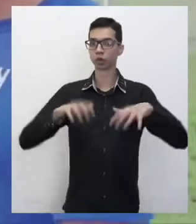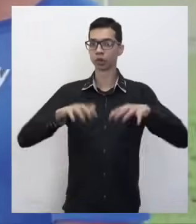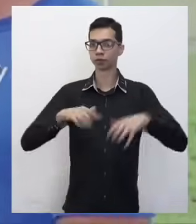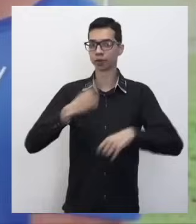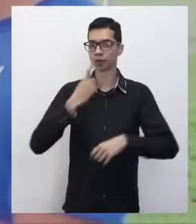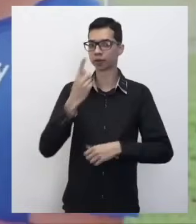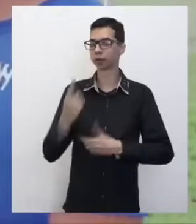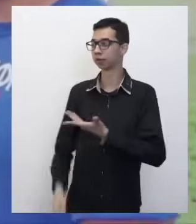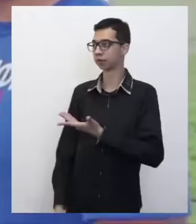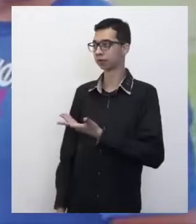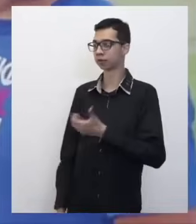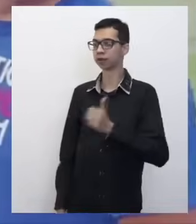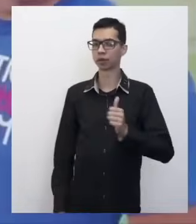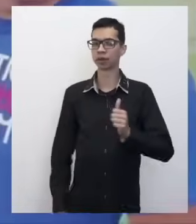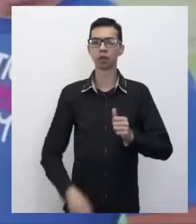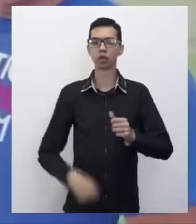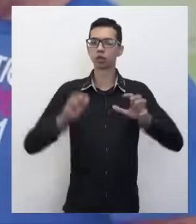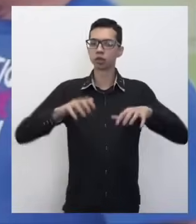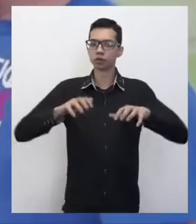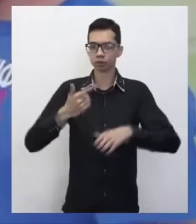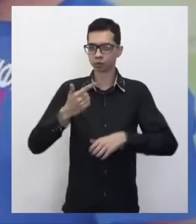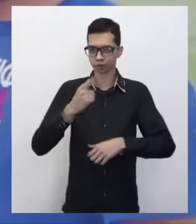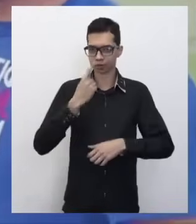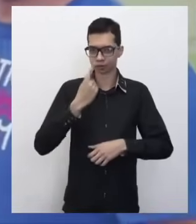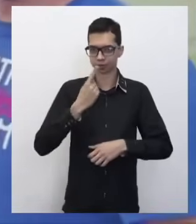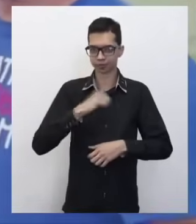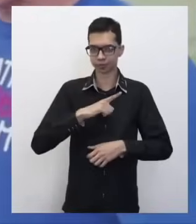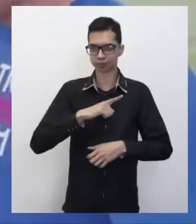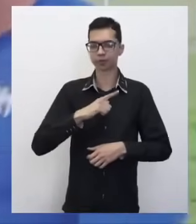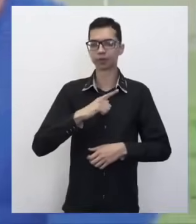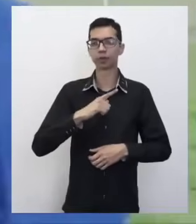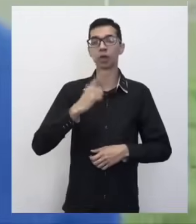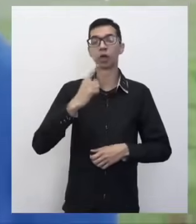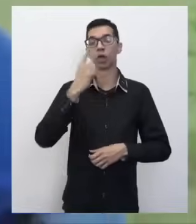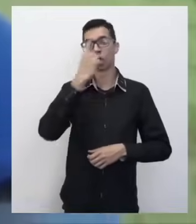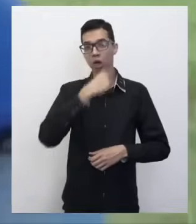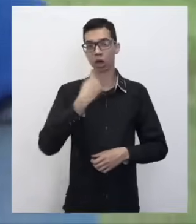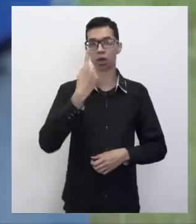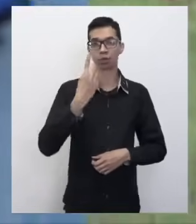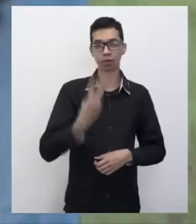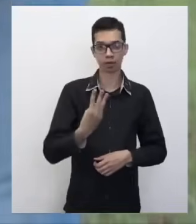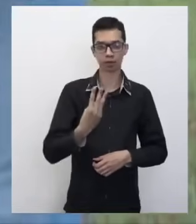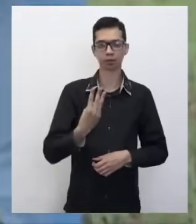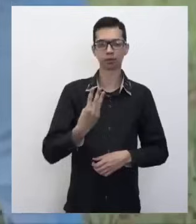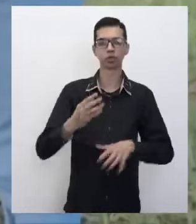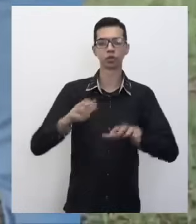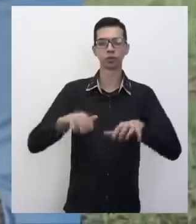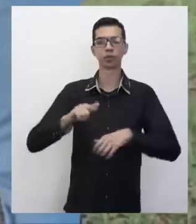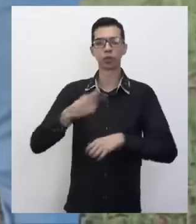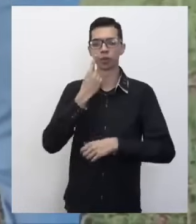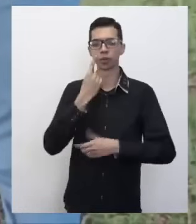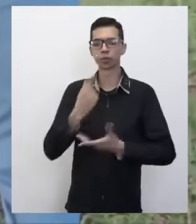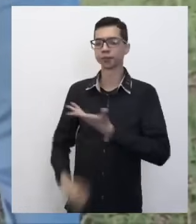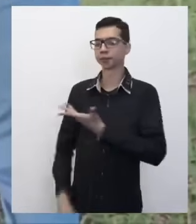Chove, né? Vai estar chovendo aqui. De 3 em 3 horas a gente vem aqui e só faz isso, colhe, né?